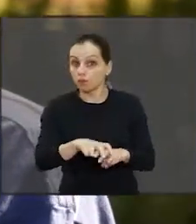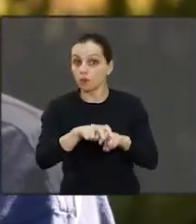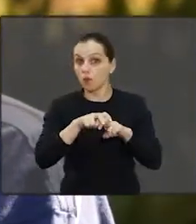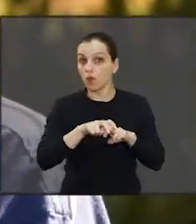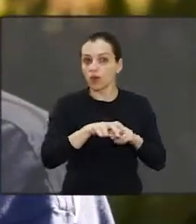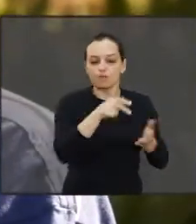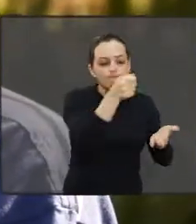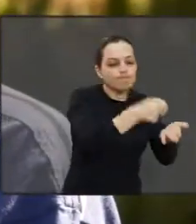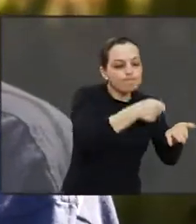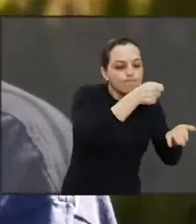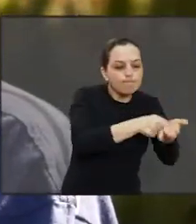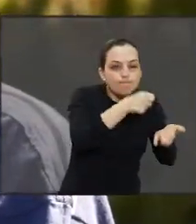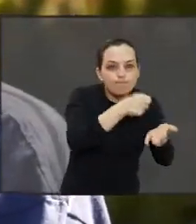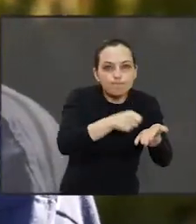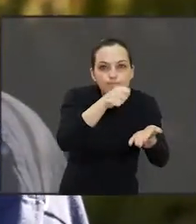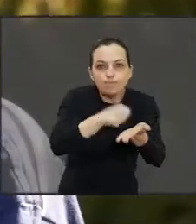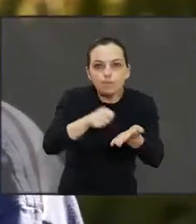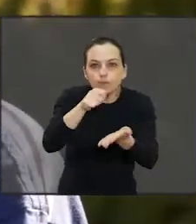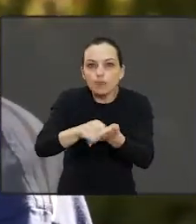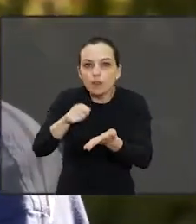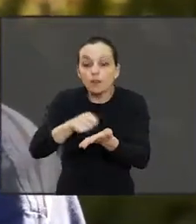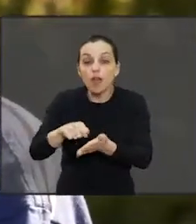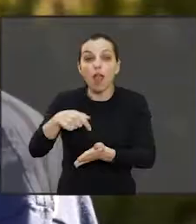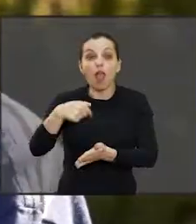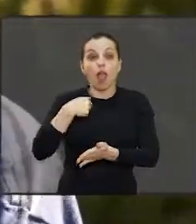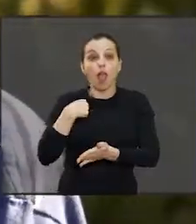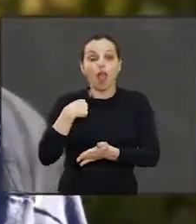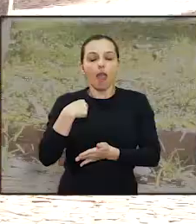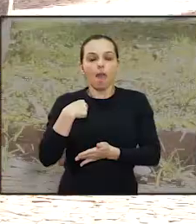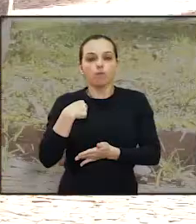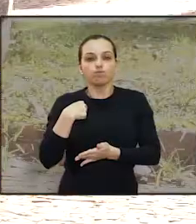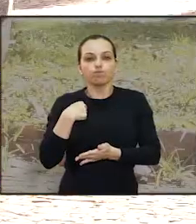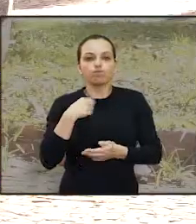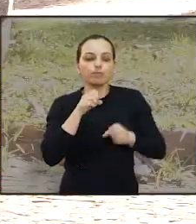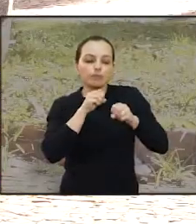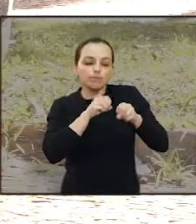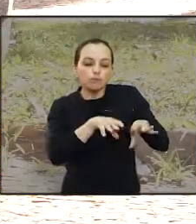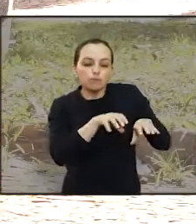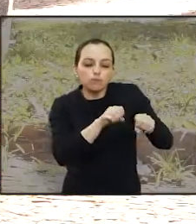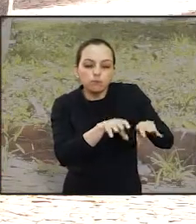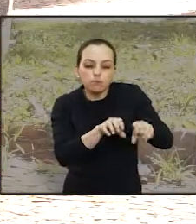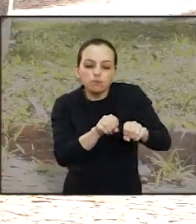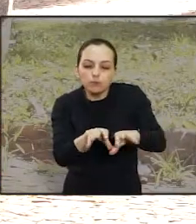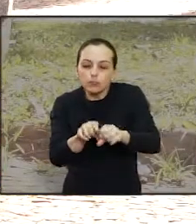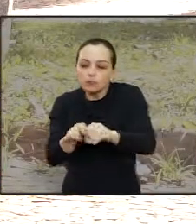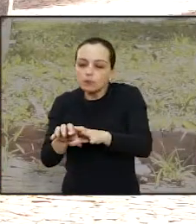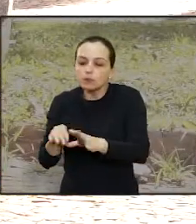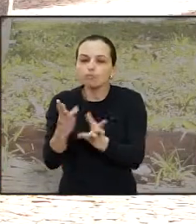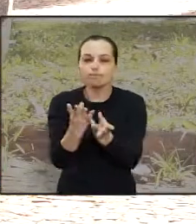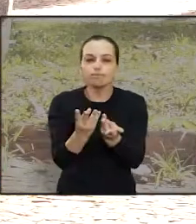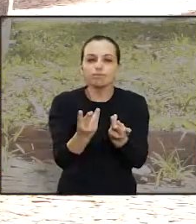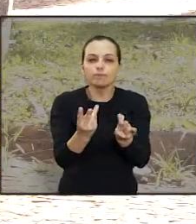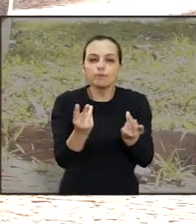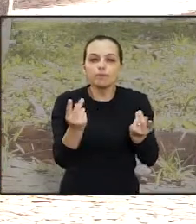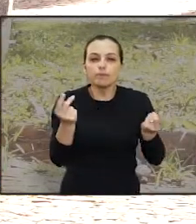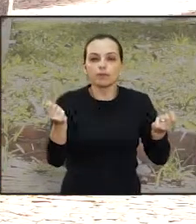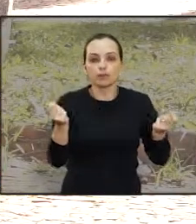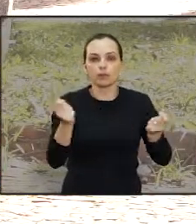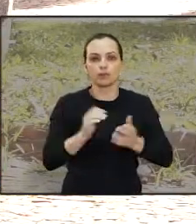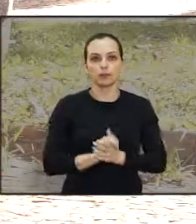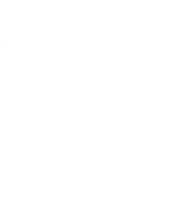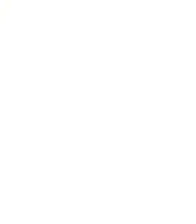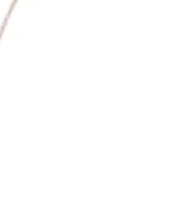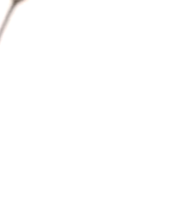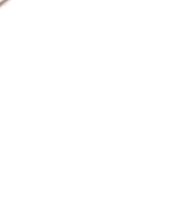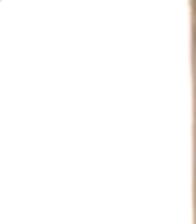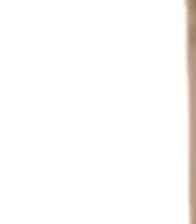também me levou a escrever muito, mexeu muito comigo, muito comigo. Eu ensinei um pouco e eduquei